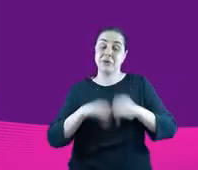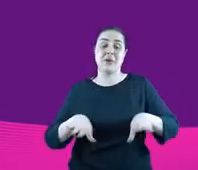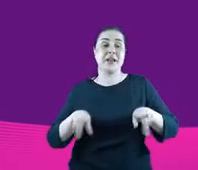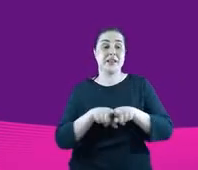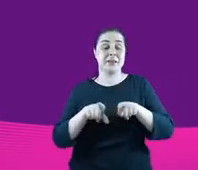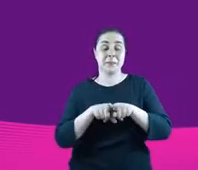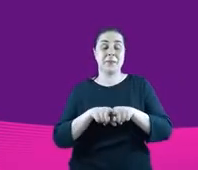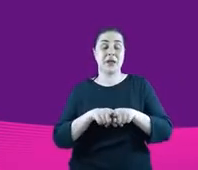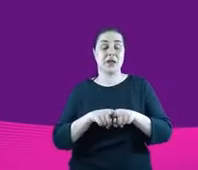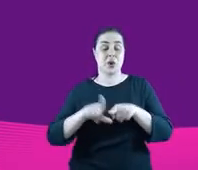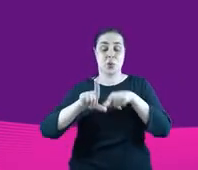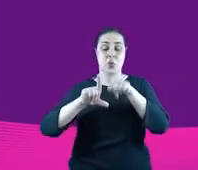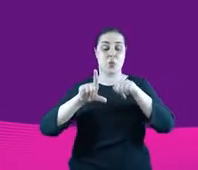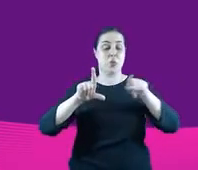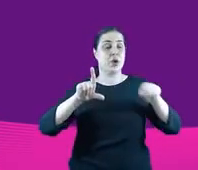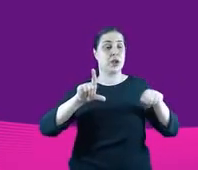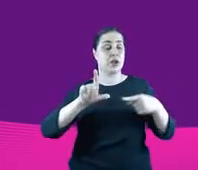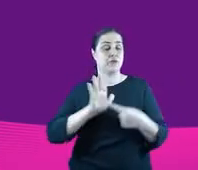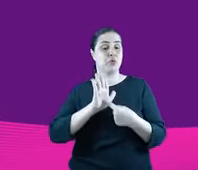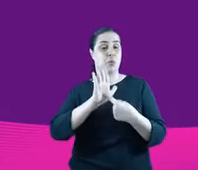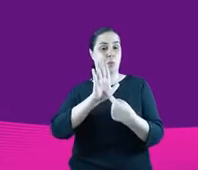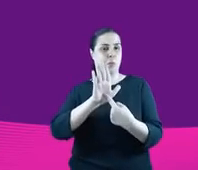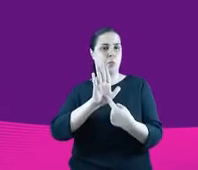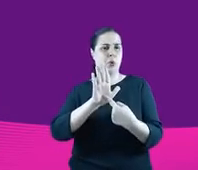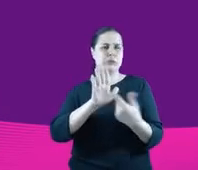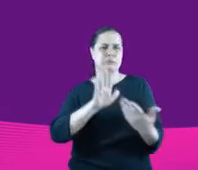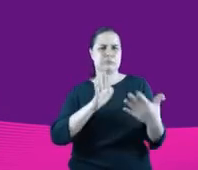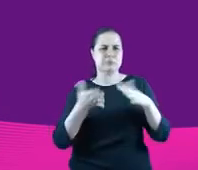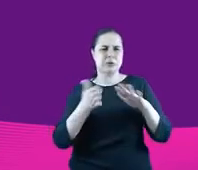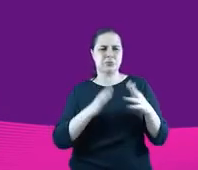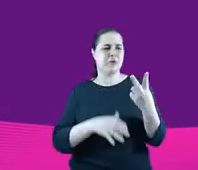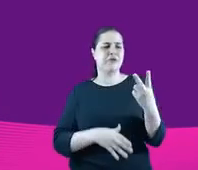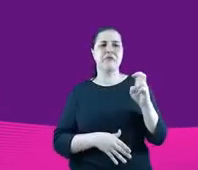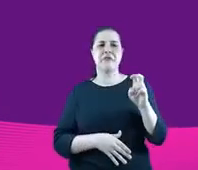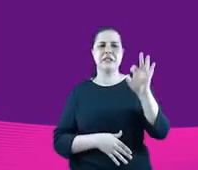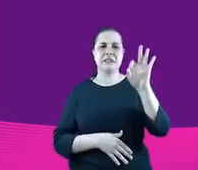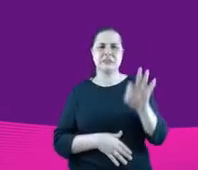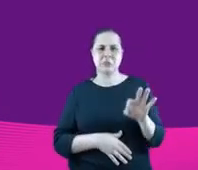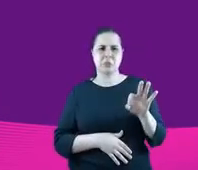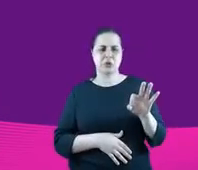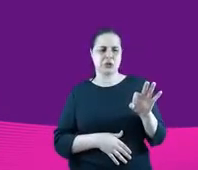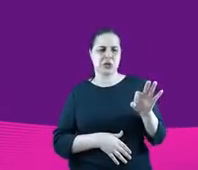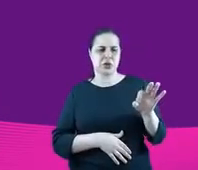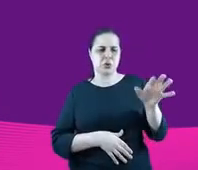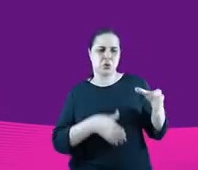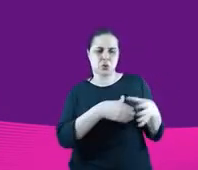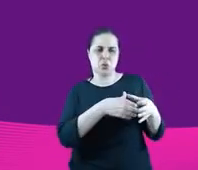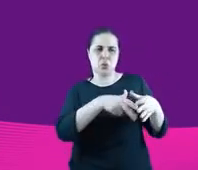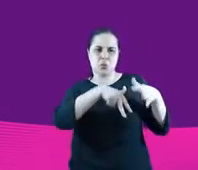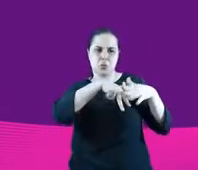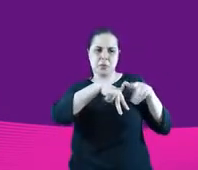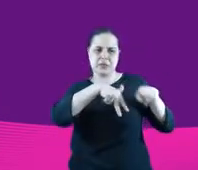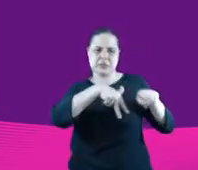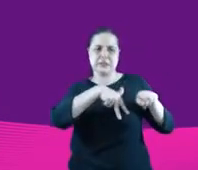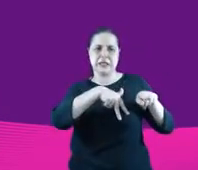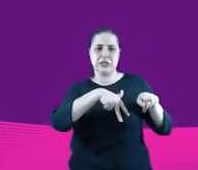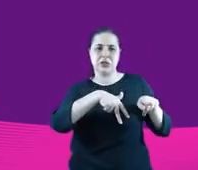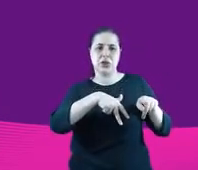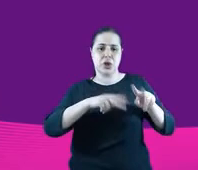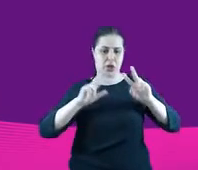apenas 30%, 25% dos pacientes ela é reconhecida e tratada, e